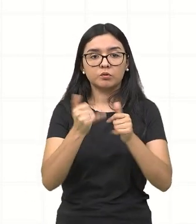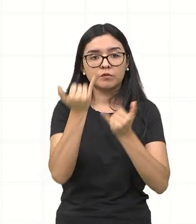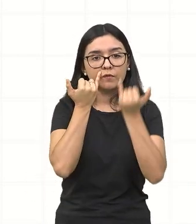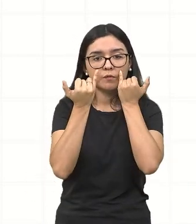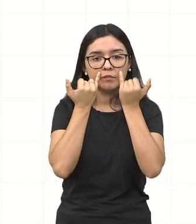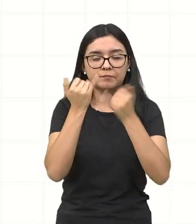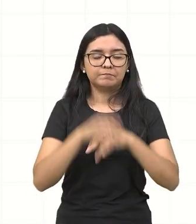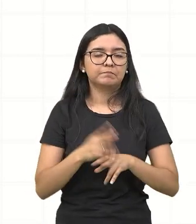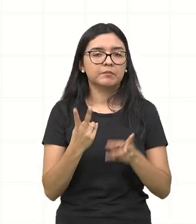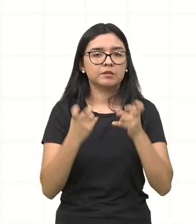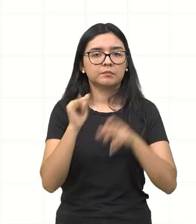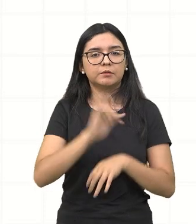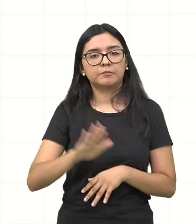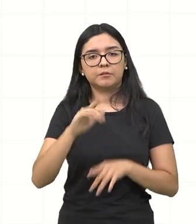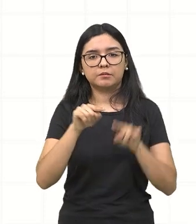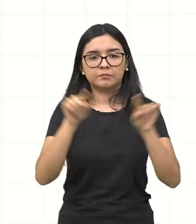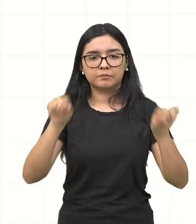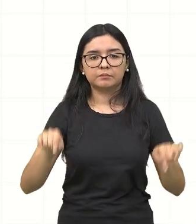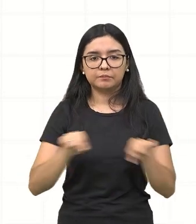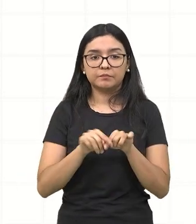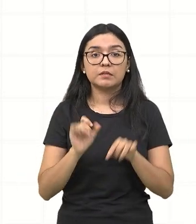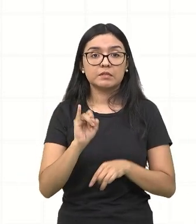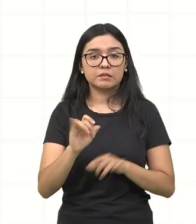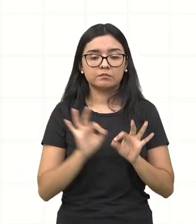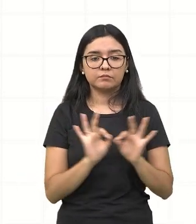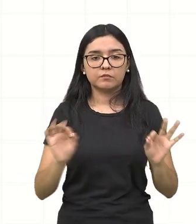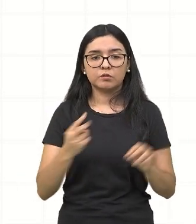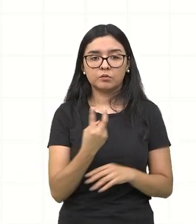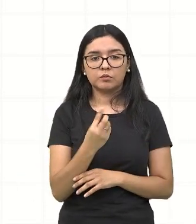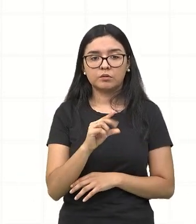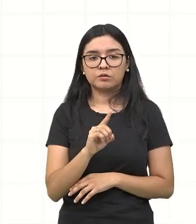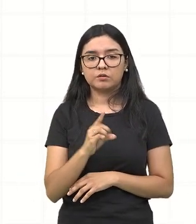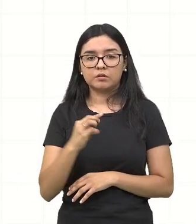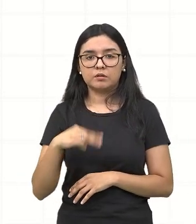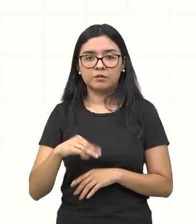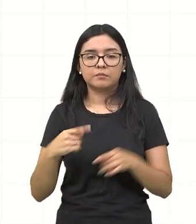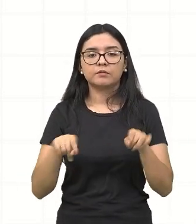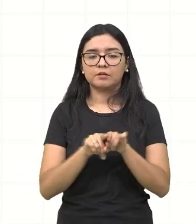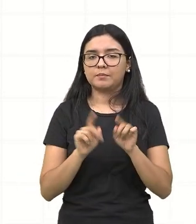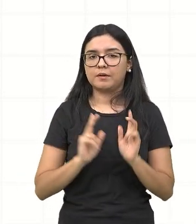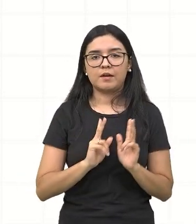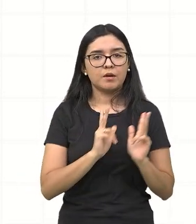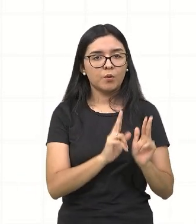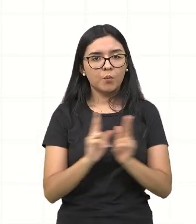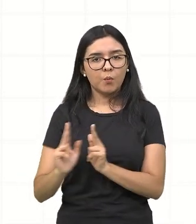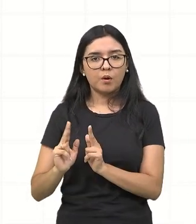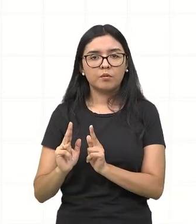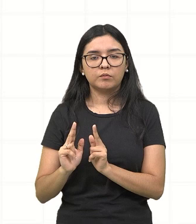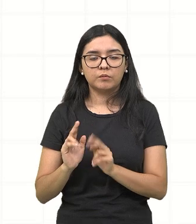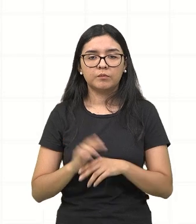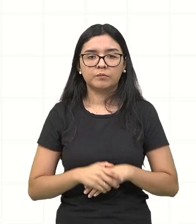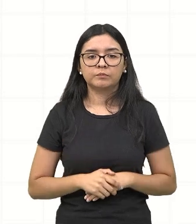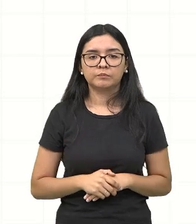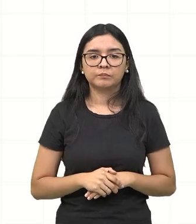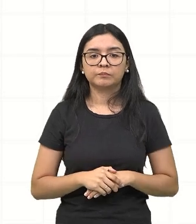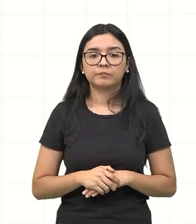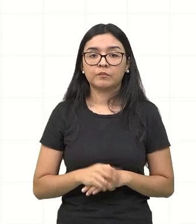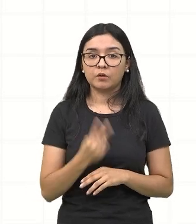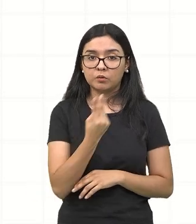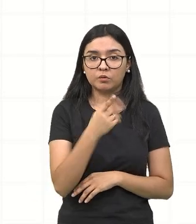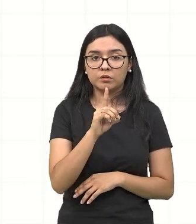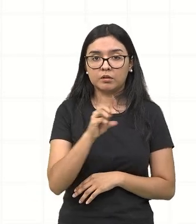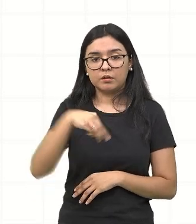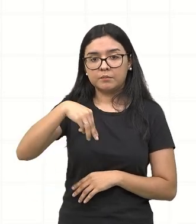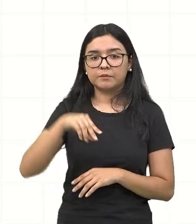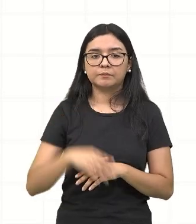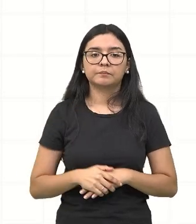de um cubo, tá bom? Se esse lado mede 2 centímetros, e por ser um cubo, todos os lados terão a mesma medida, 2 decímetros, né? Então aqui